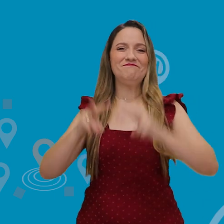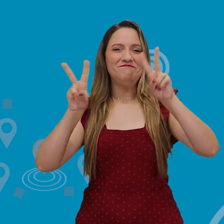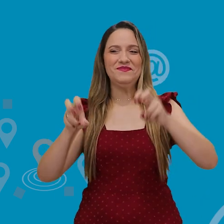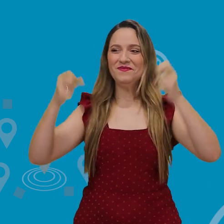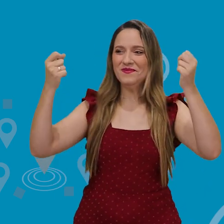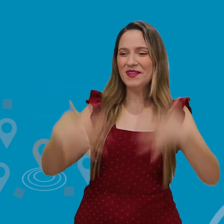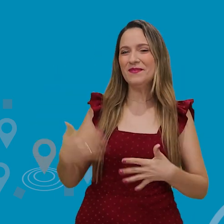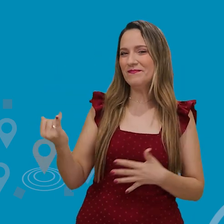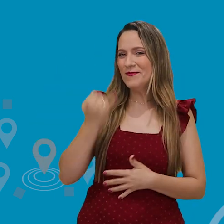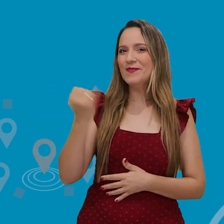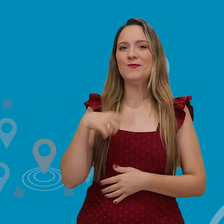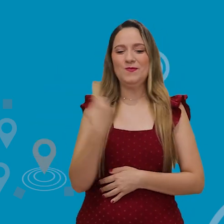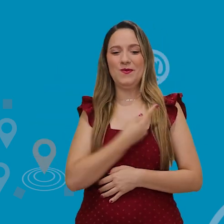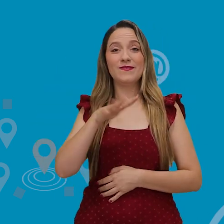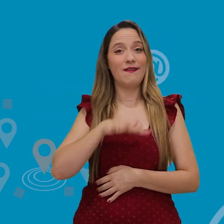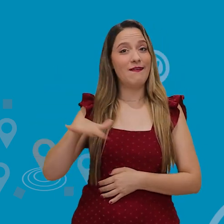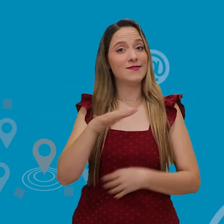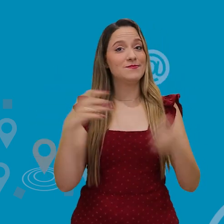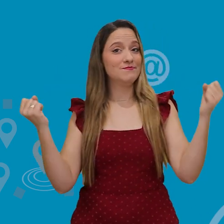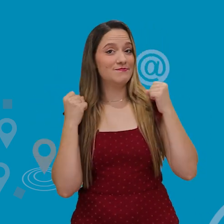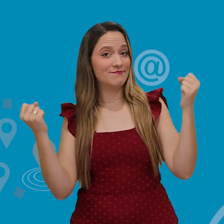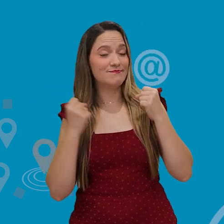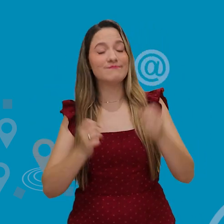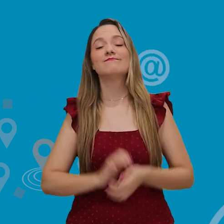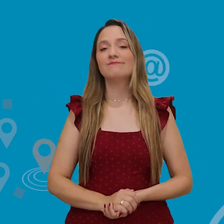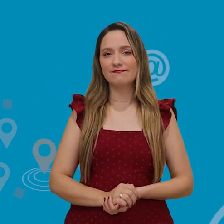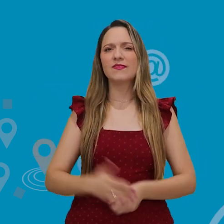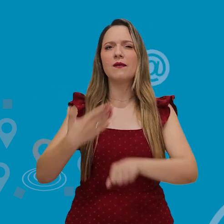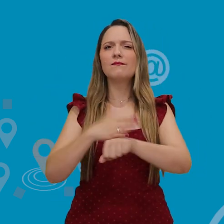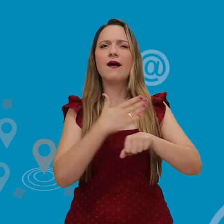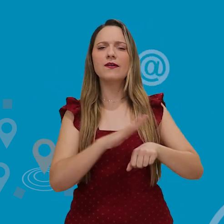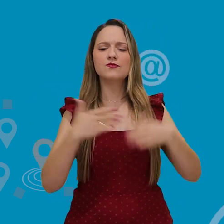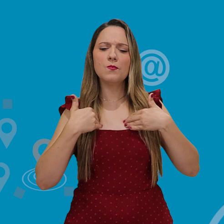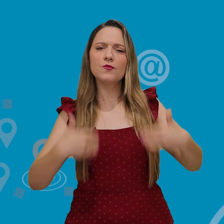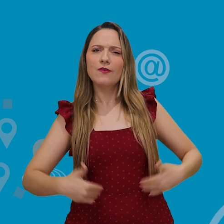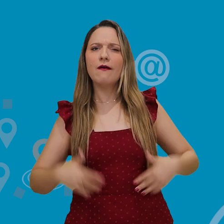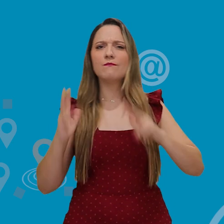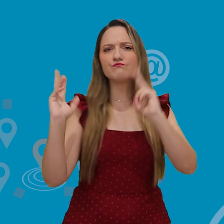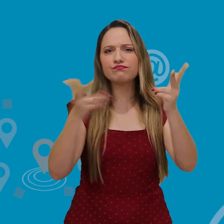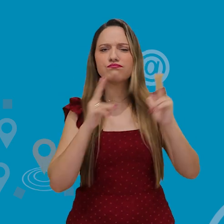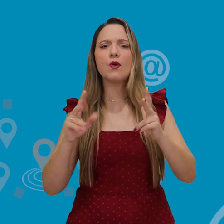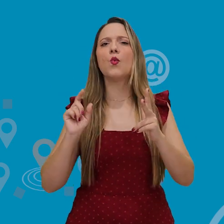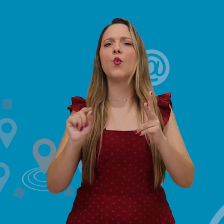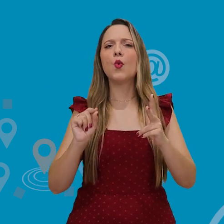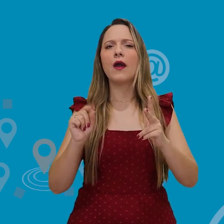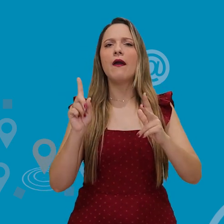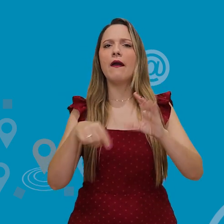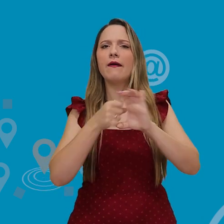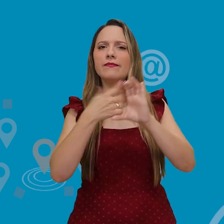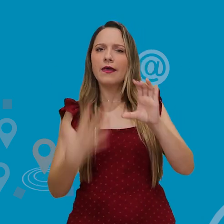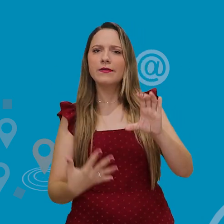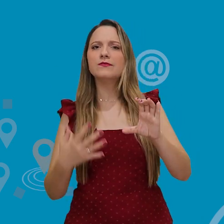sobre esse tema que é tão importante para nós da educação física. As práticas corporais de aventura são atividades que têm